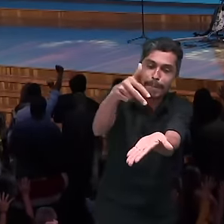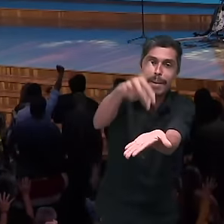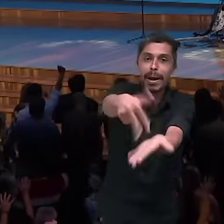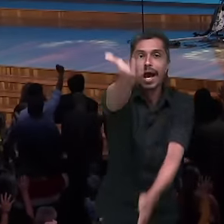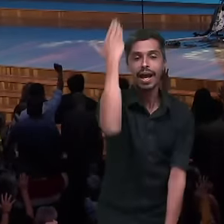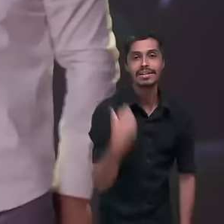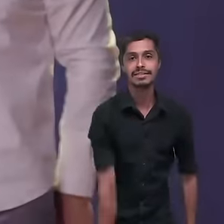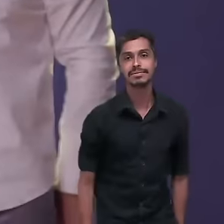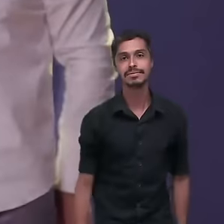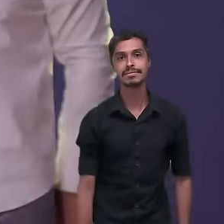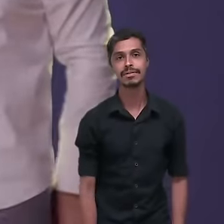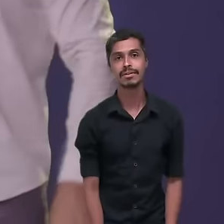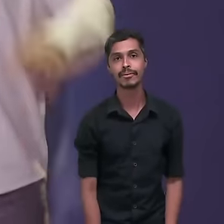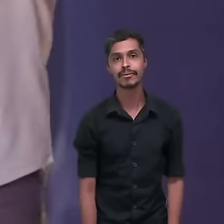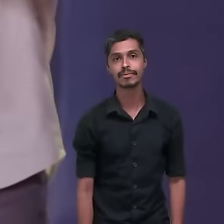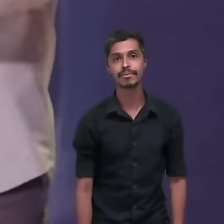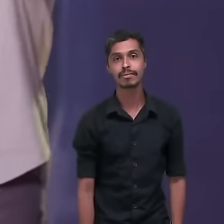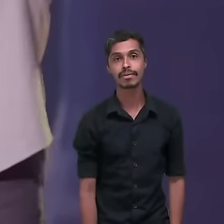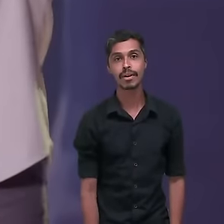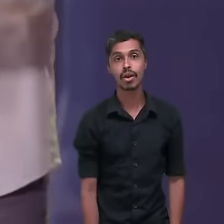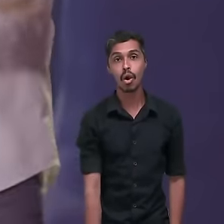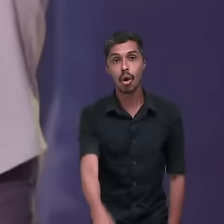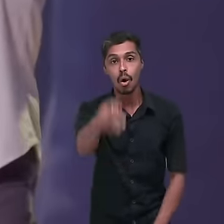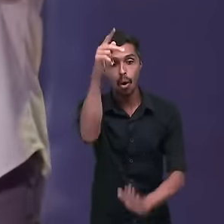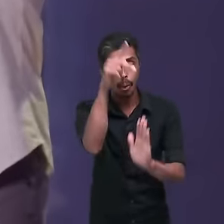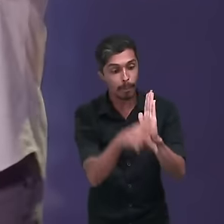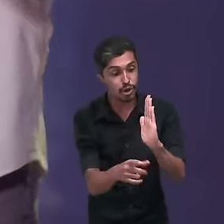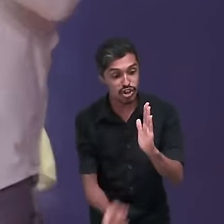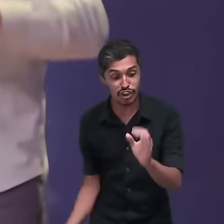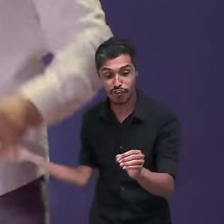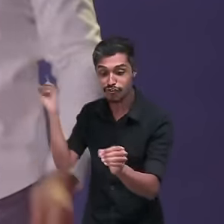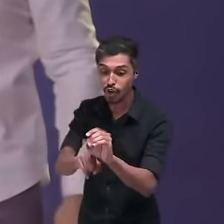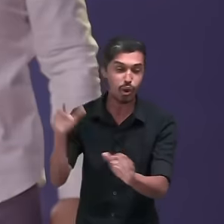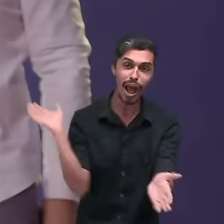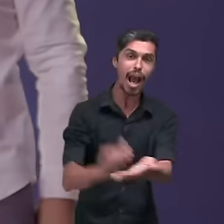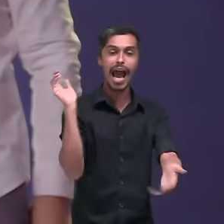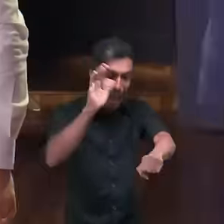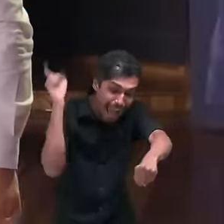O projeto vai voltar. O projeto voltou para a sua mão.